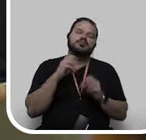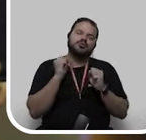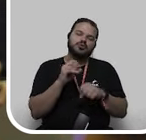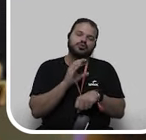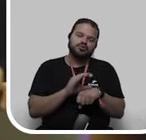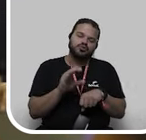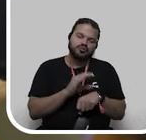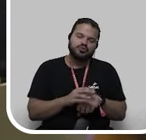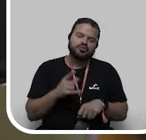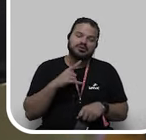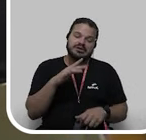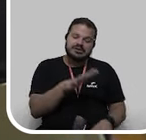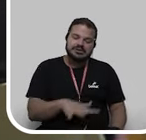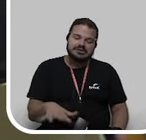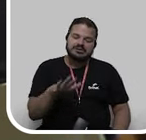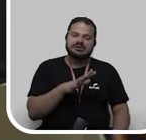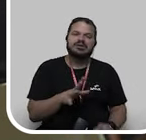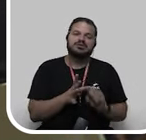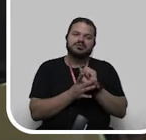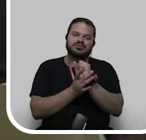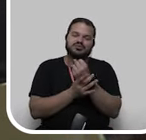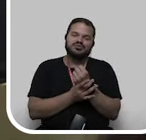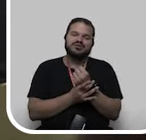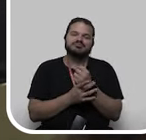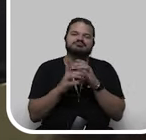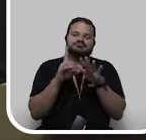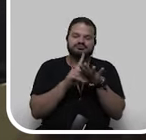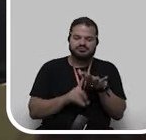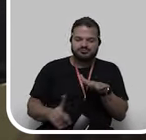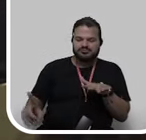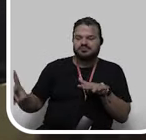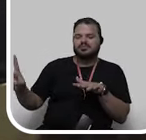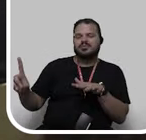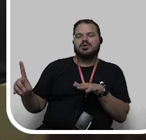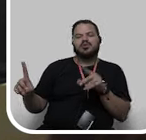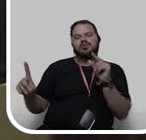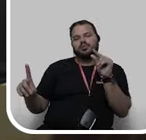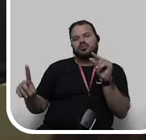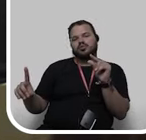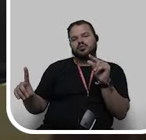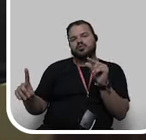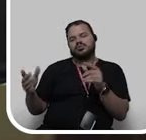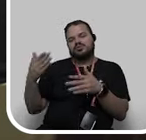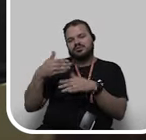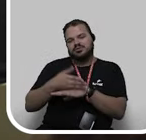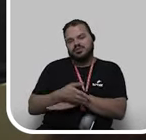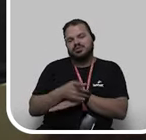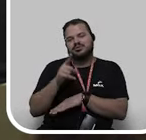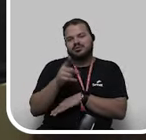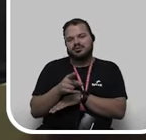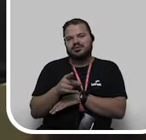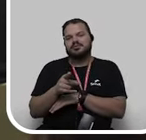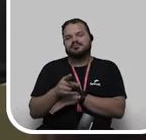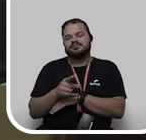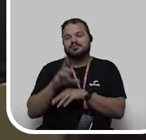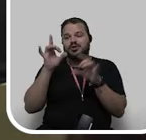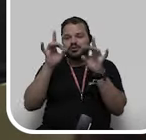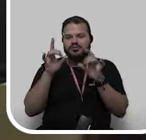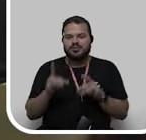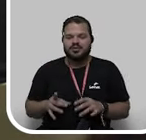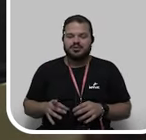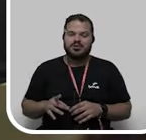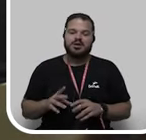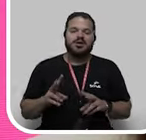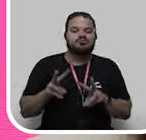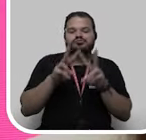esse cenário de segurança saiu um pouco de dentro da área de segurança, da exclusividade dos especialistas de segurança, para ser um